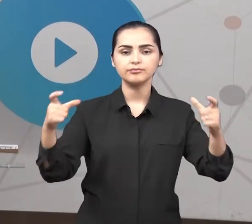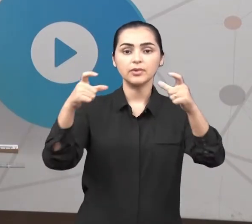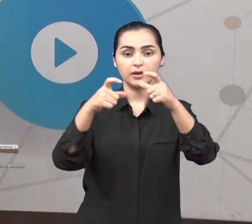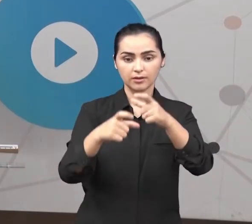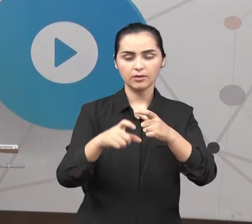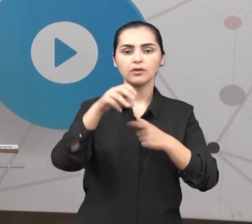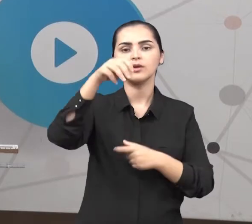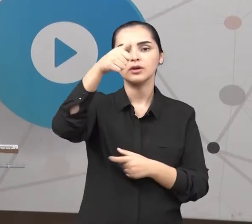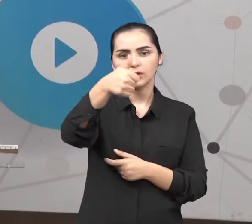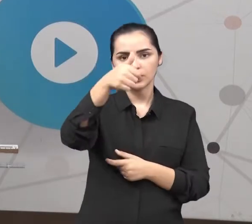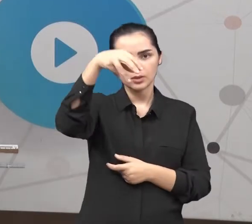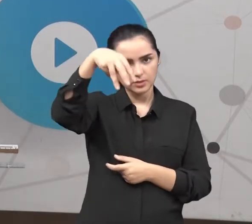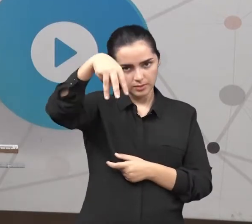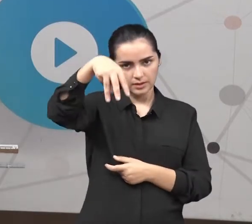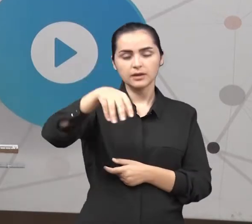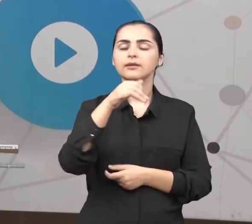exemplo,